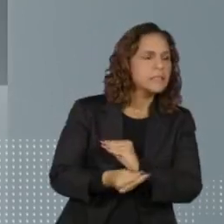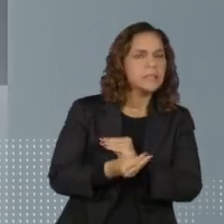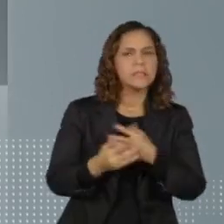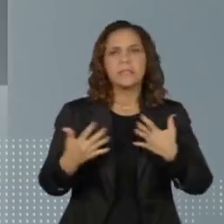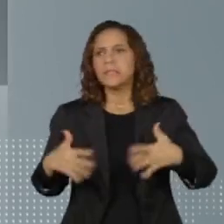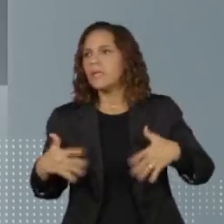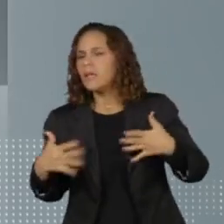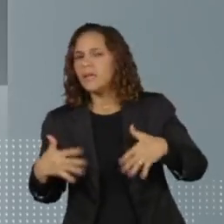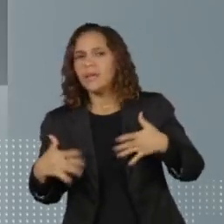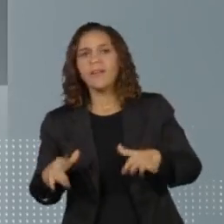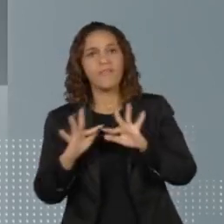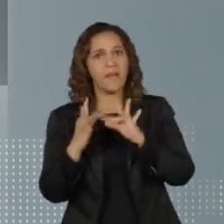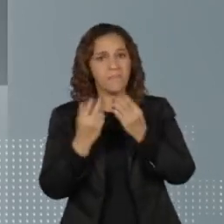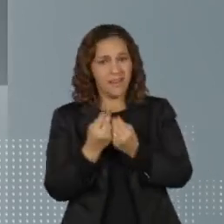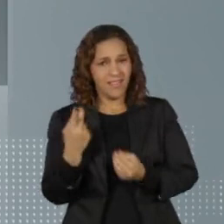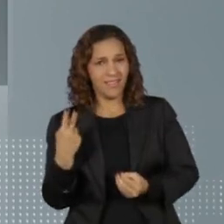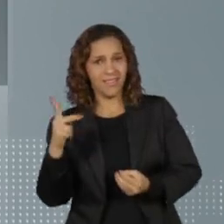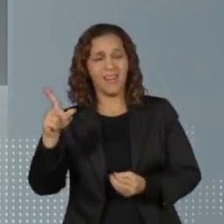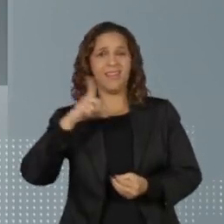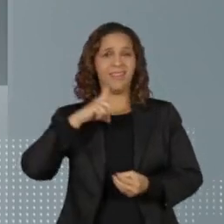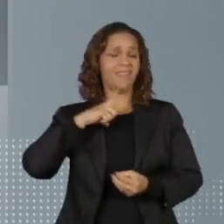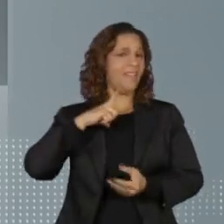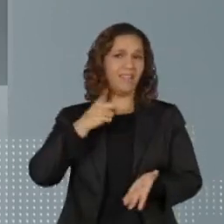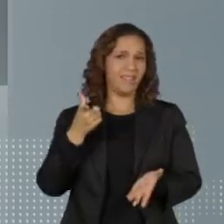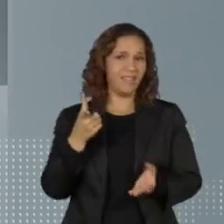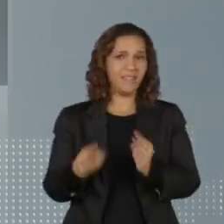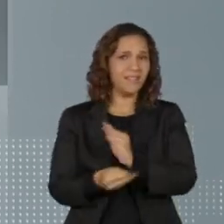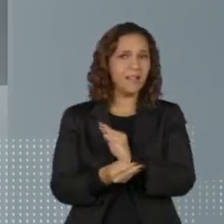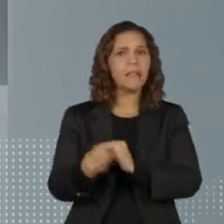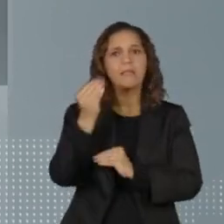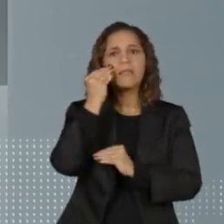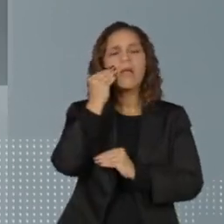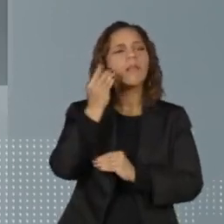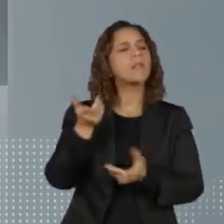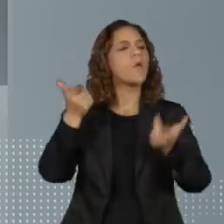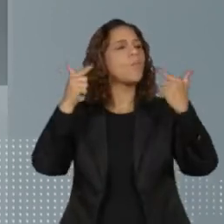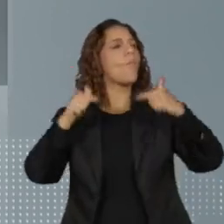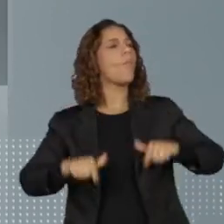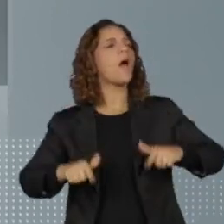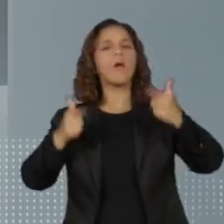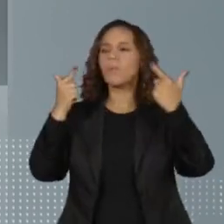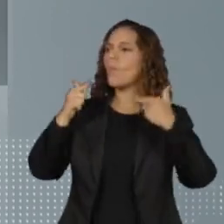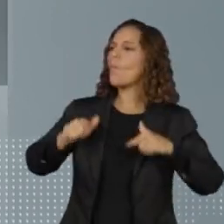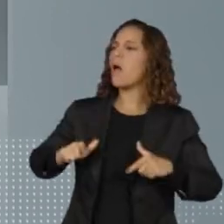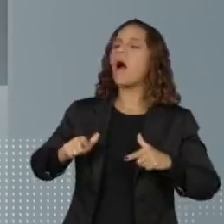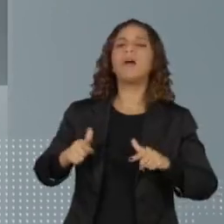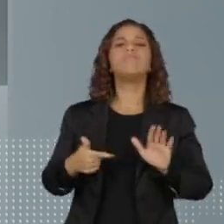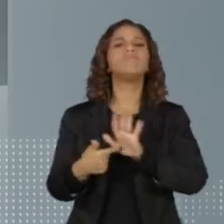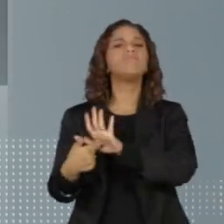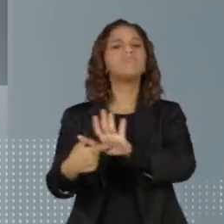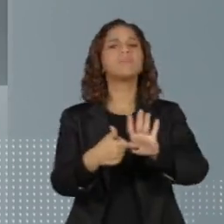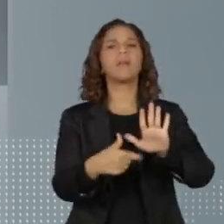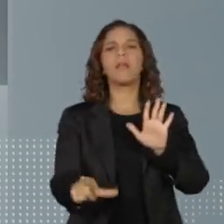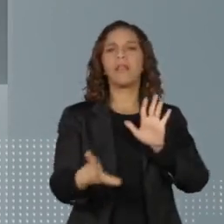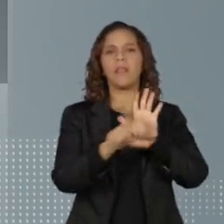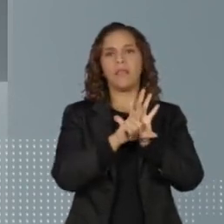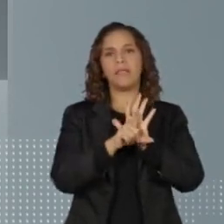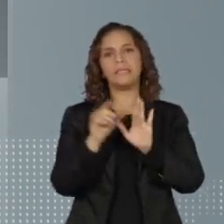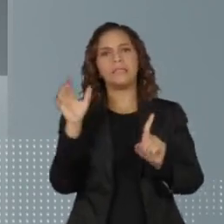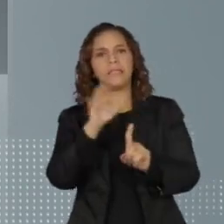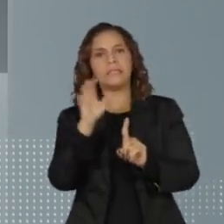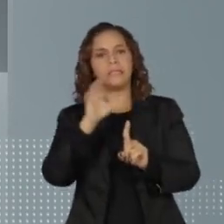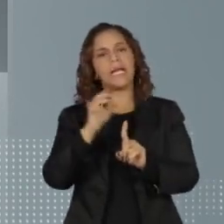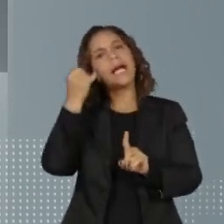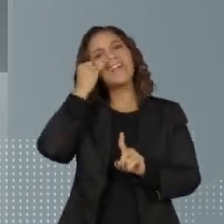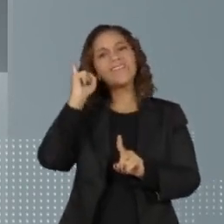comprovada de sua família foi garantir sua blindagem com a neutralização do aparato institucional ilegal que o ameaçava